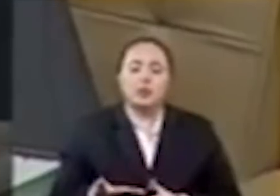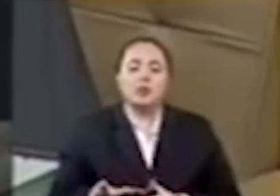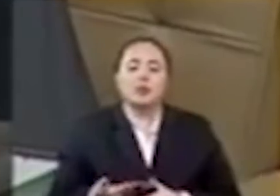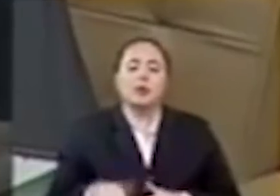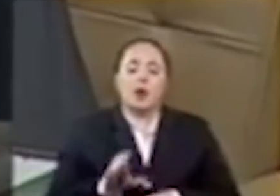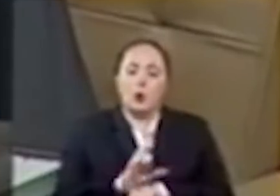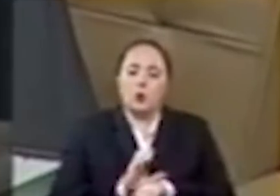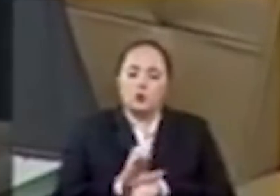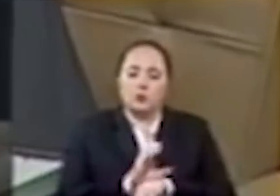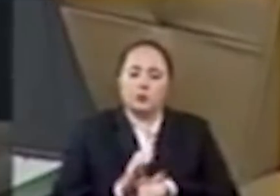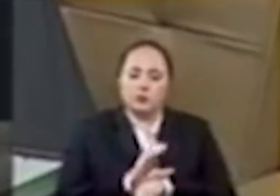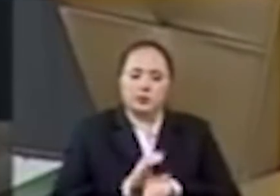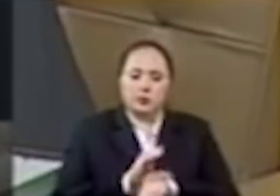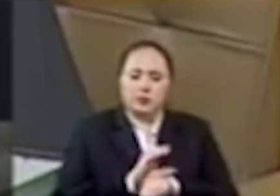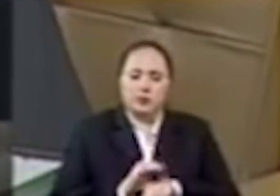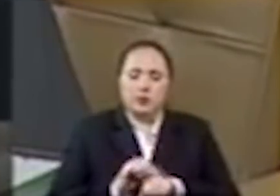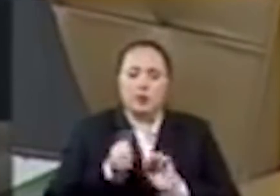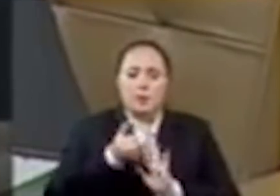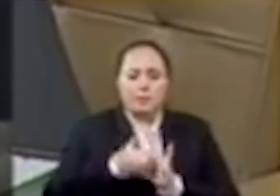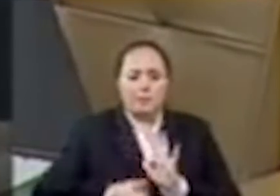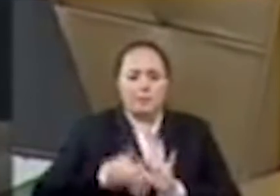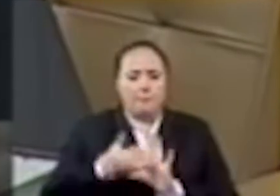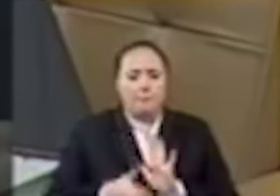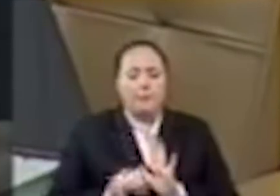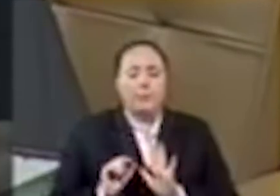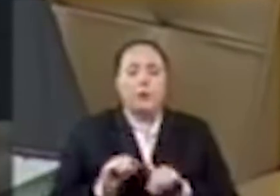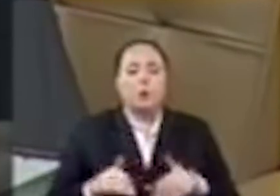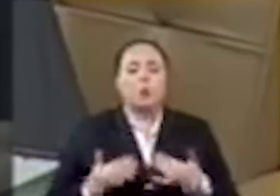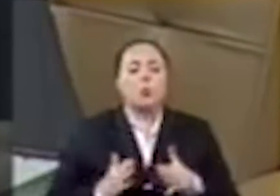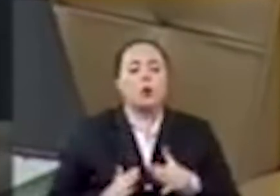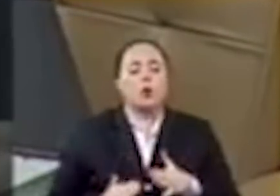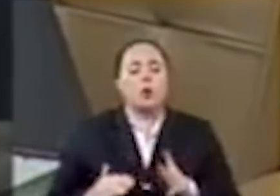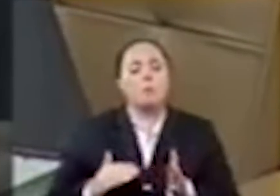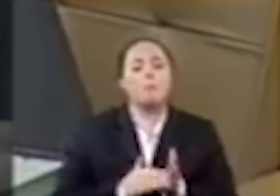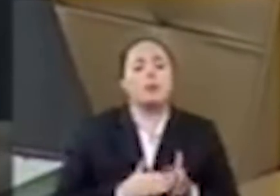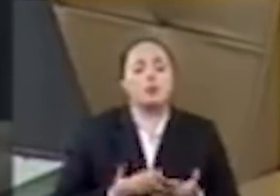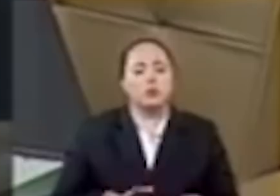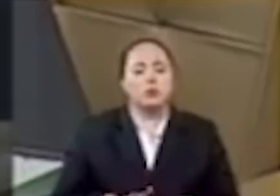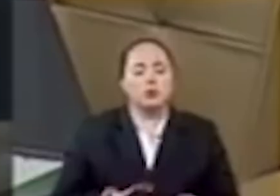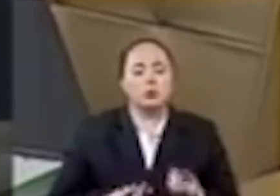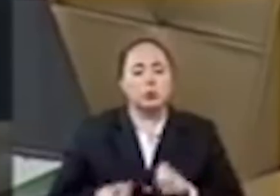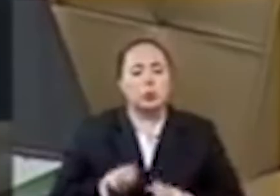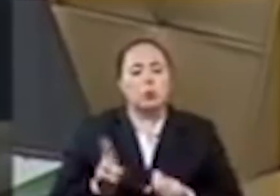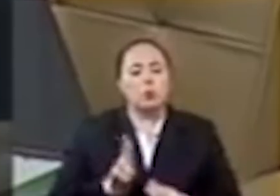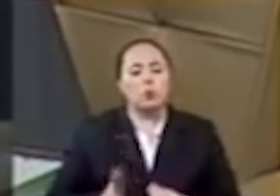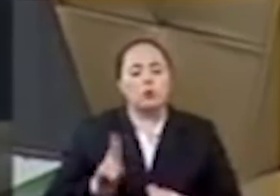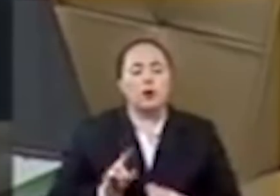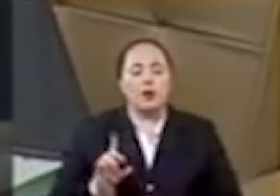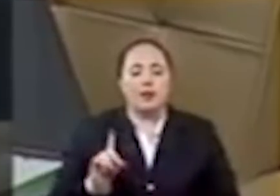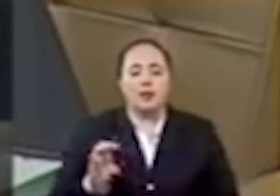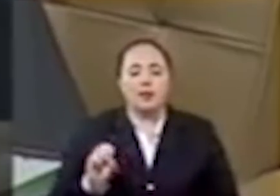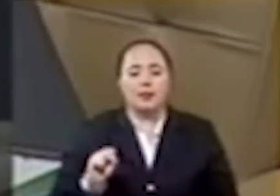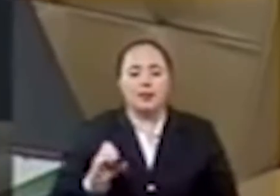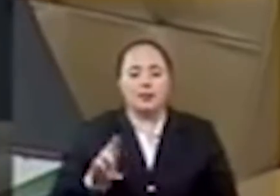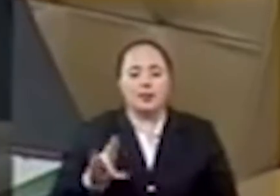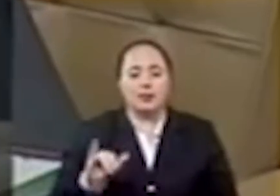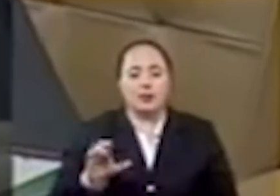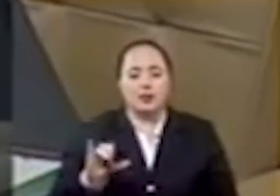própria Constituição prescreveu os limites ao exercício dessas prerrogativas como método